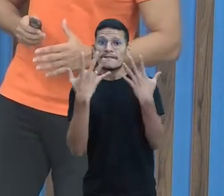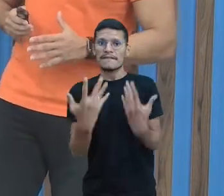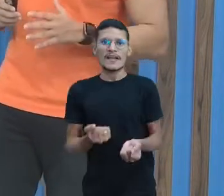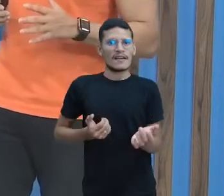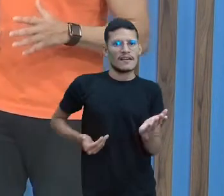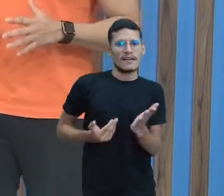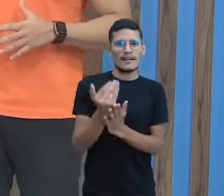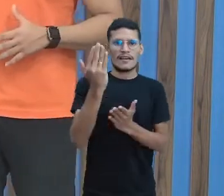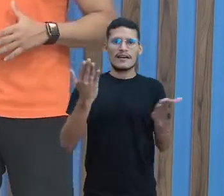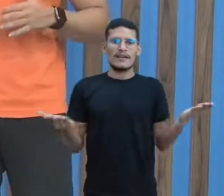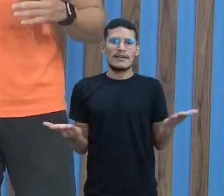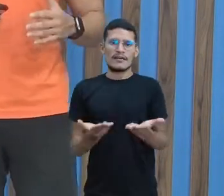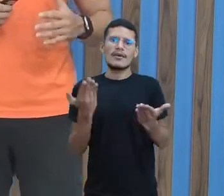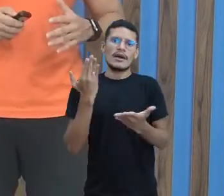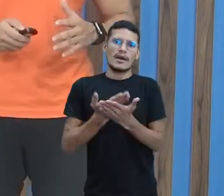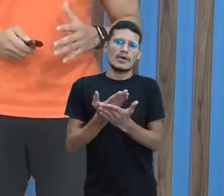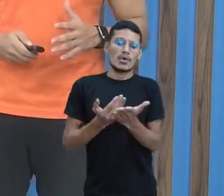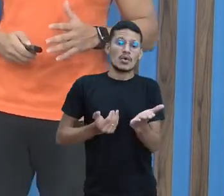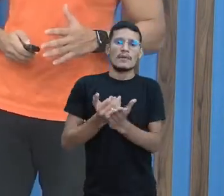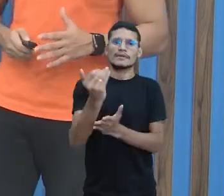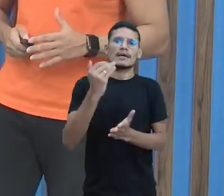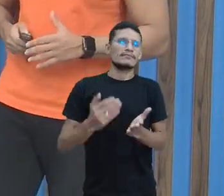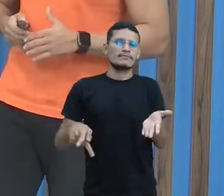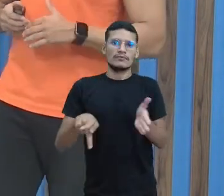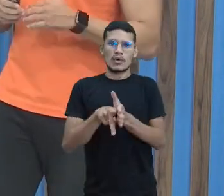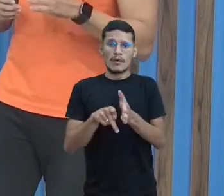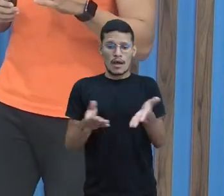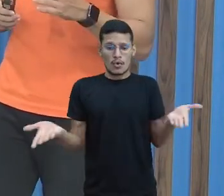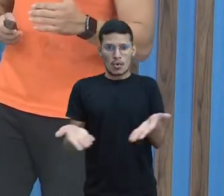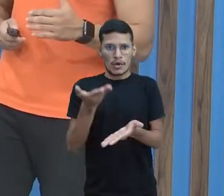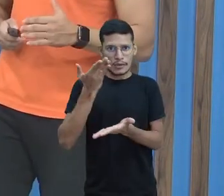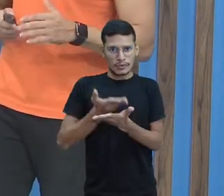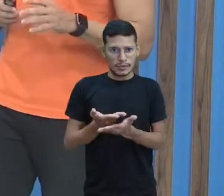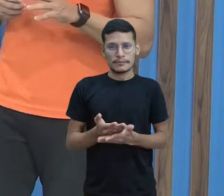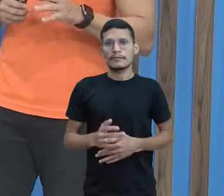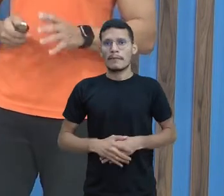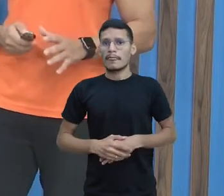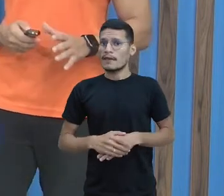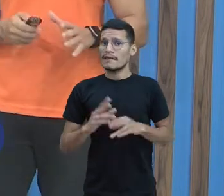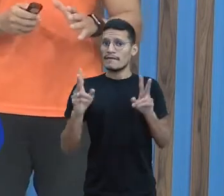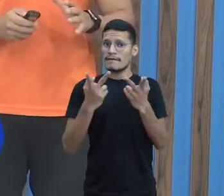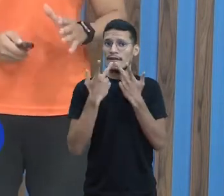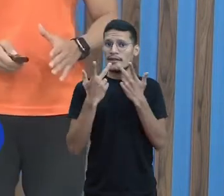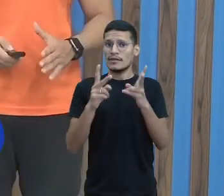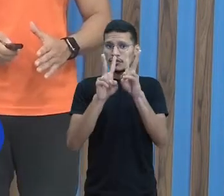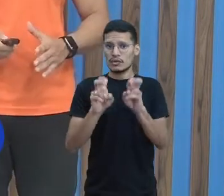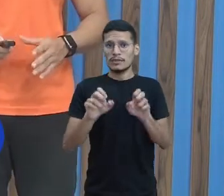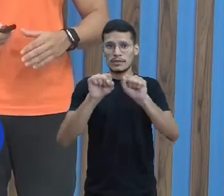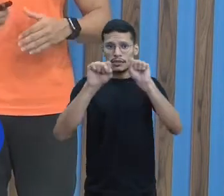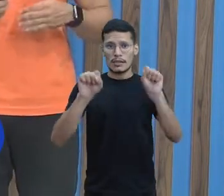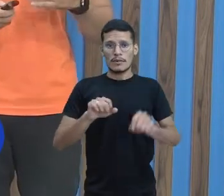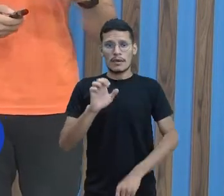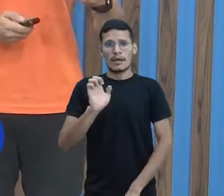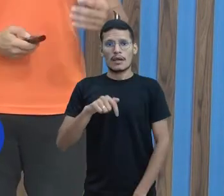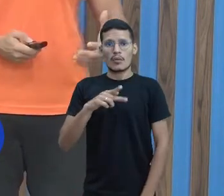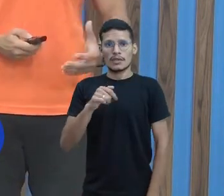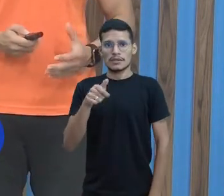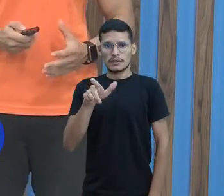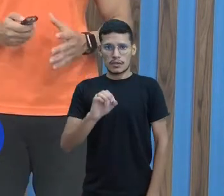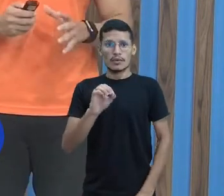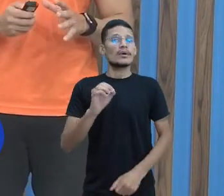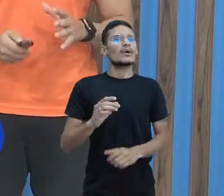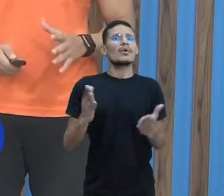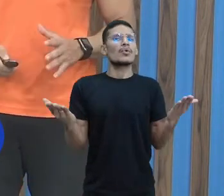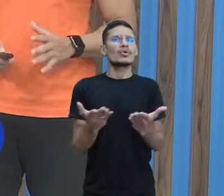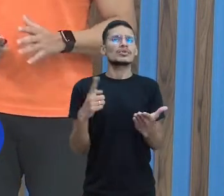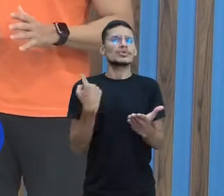vamos começar, vamos dar o start na nossa aula de hoje, falando aí sobre sistema de equação, certo? Então vamos verificar o